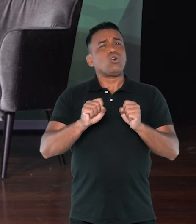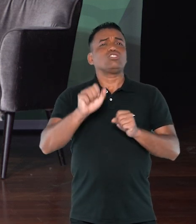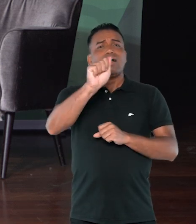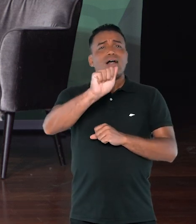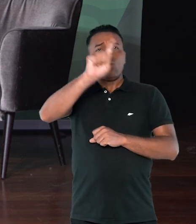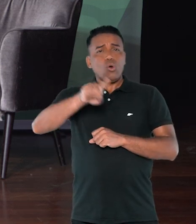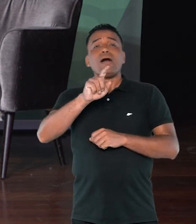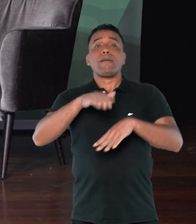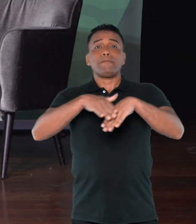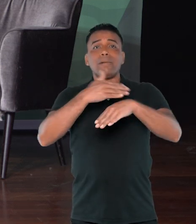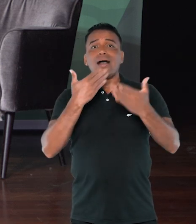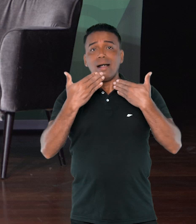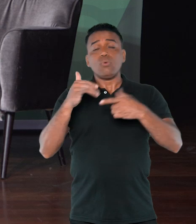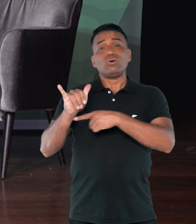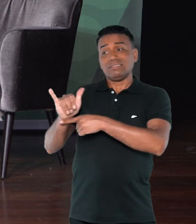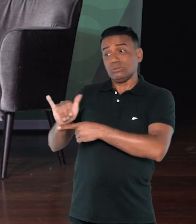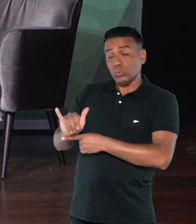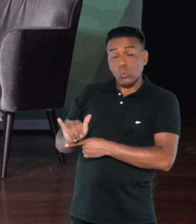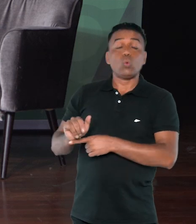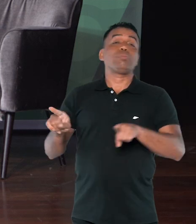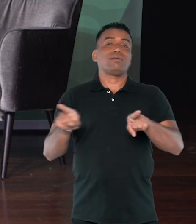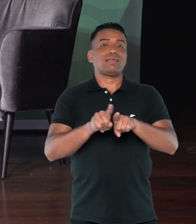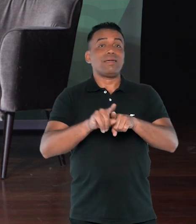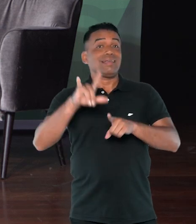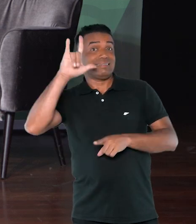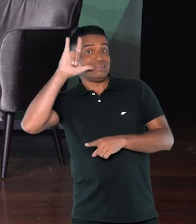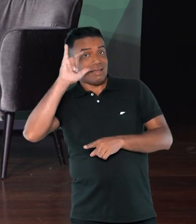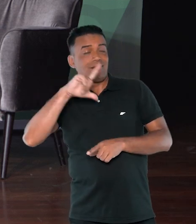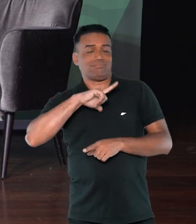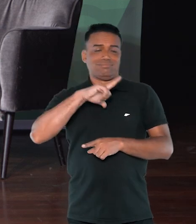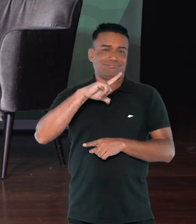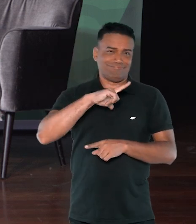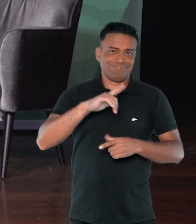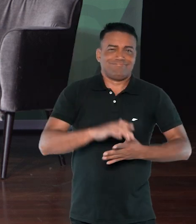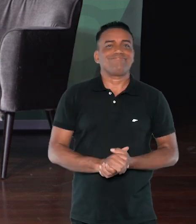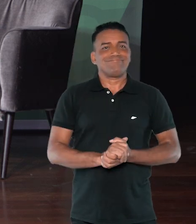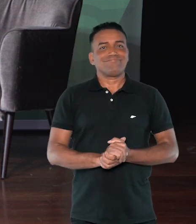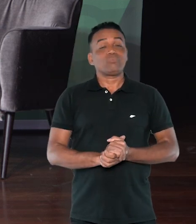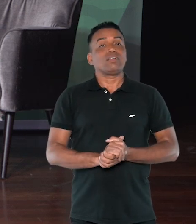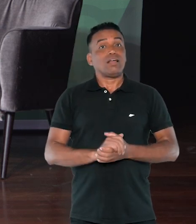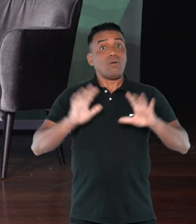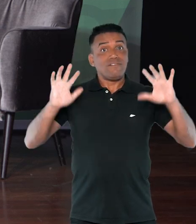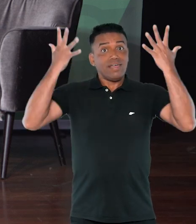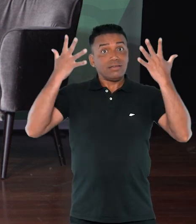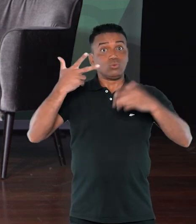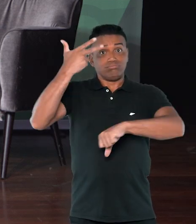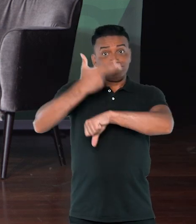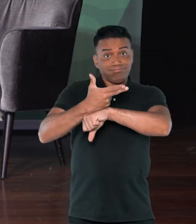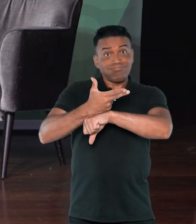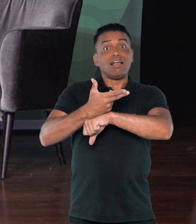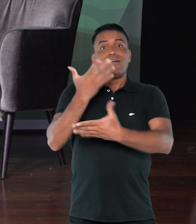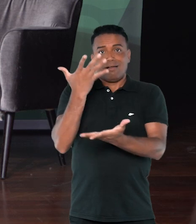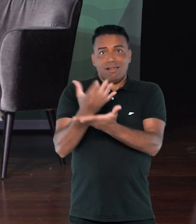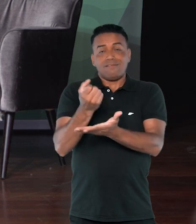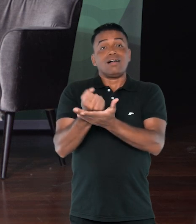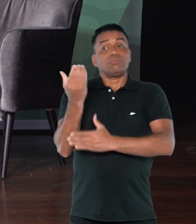@SempreUmPapo, no YouTube, no Instagram. Esse evento está sendo gravado e